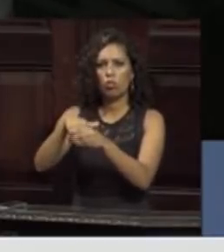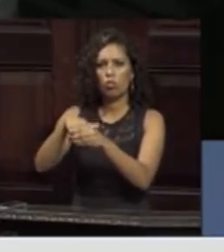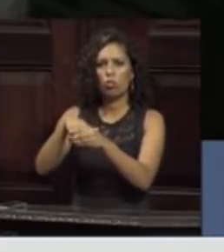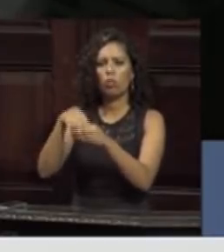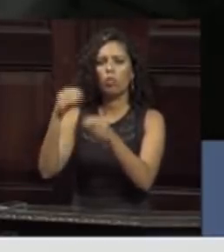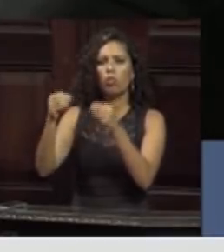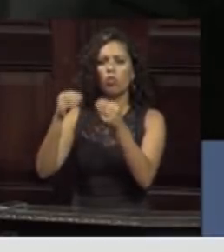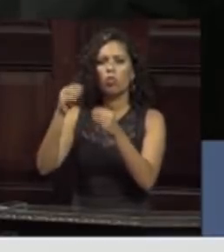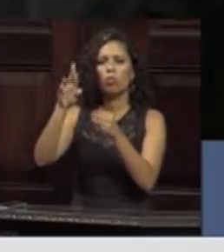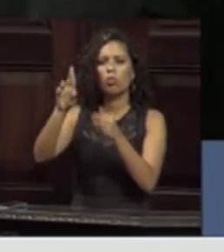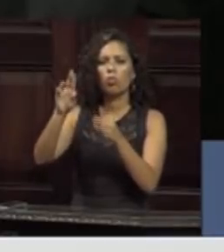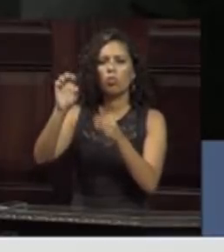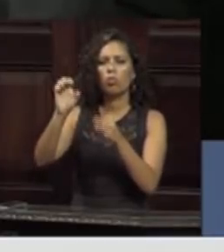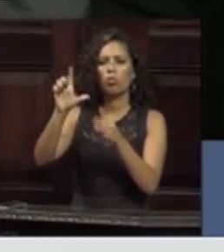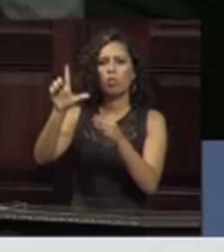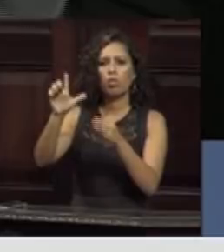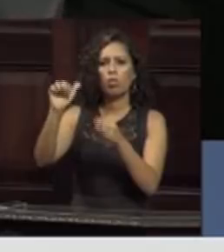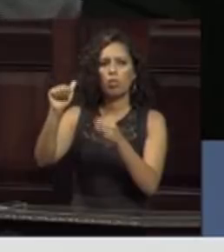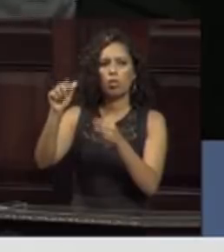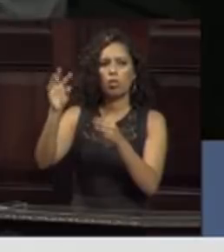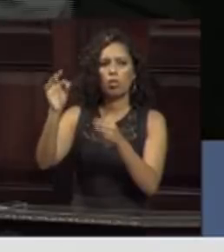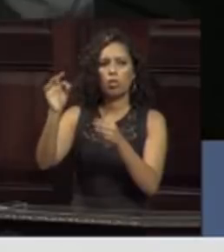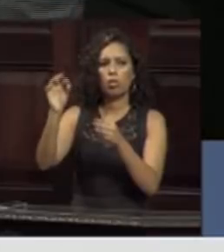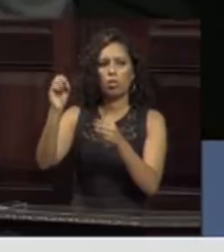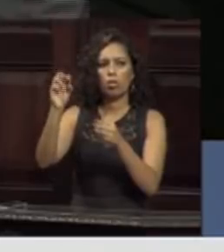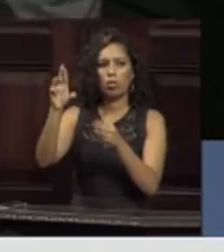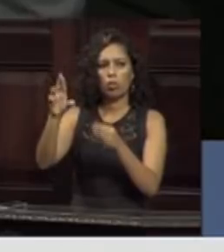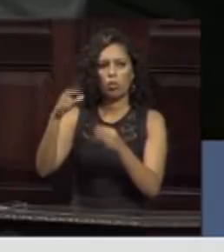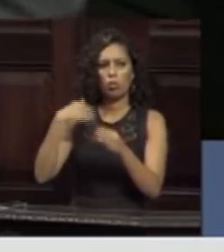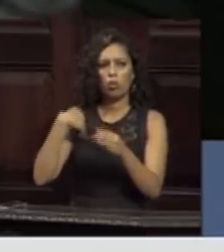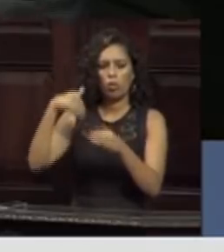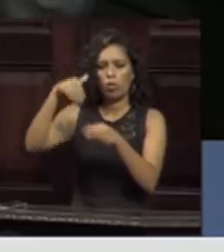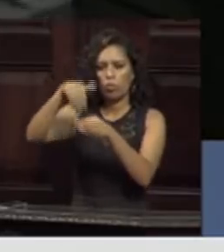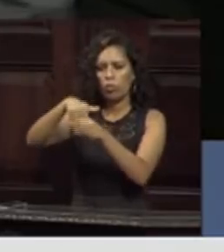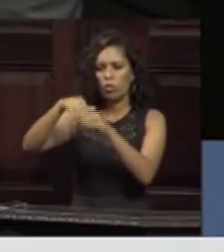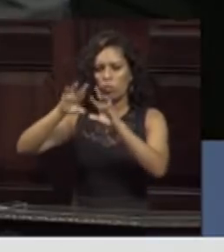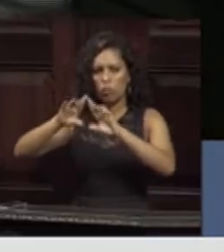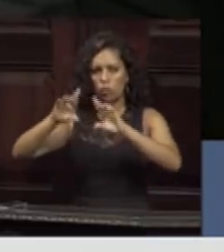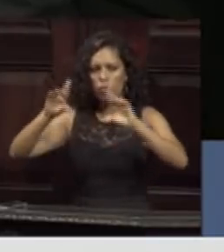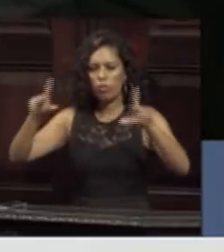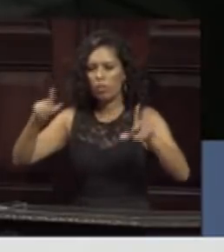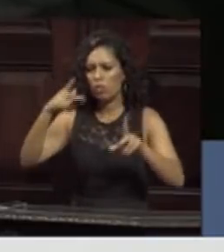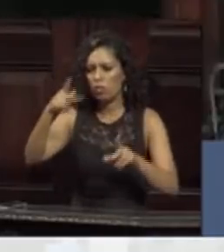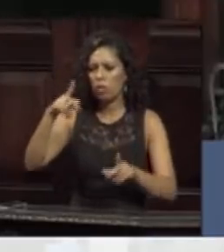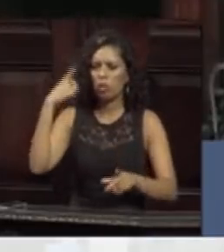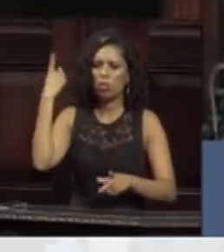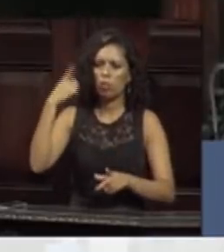Comissão de Constituição e Justiça, portanto, abrindo o voto divergente do nobre deputado Luiz Paulo.